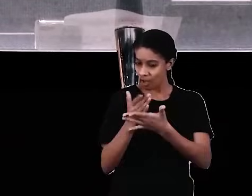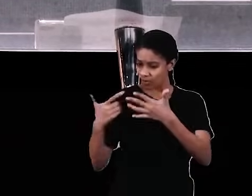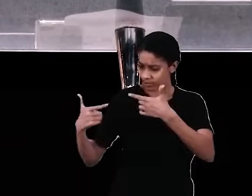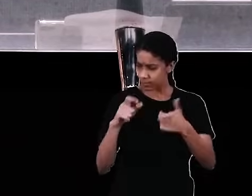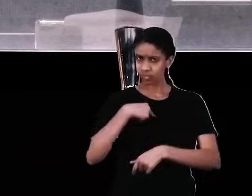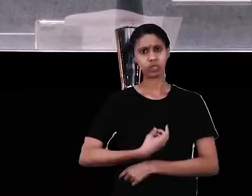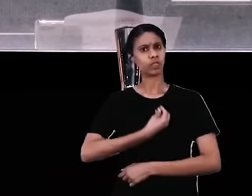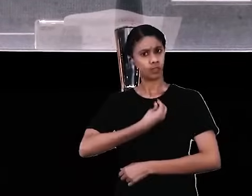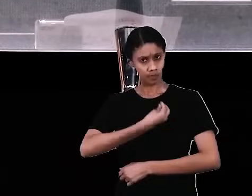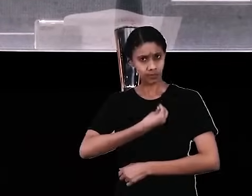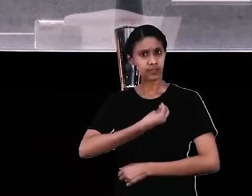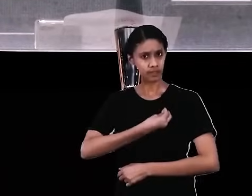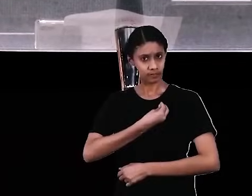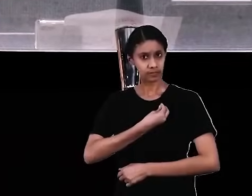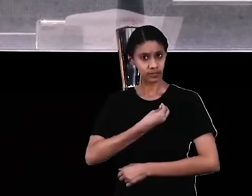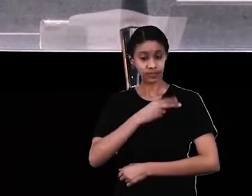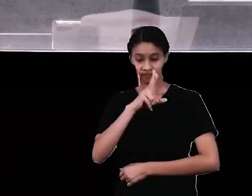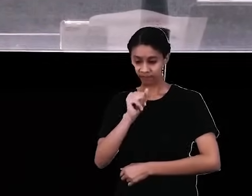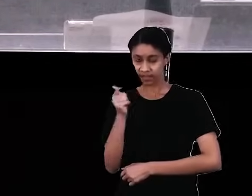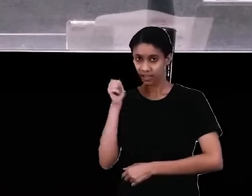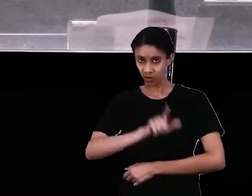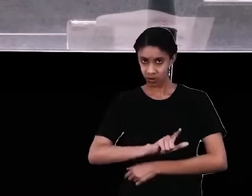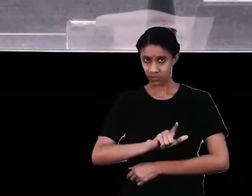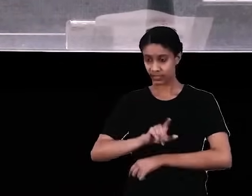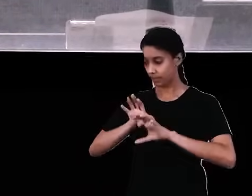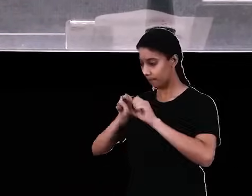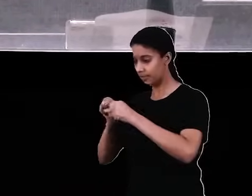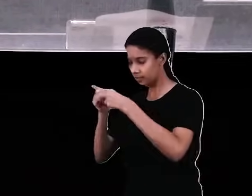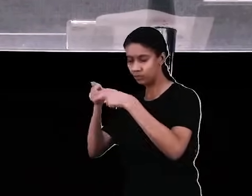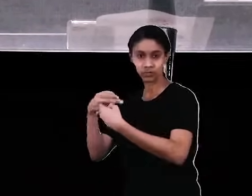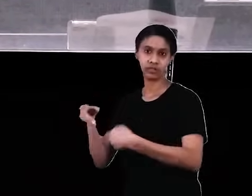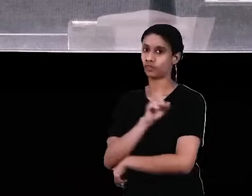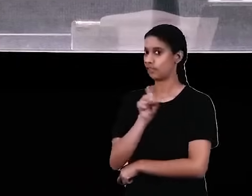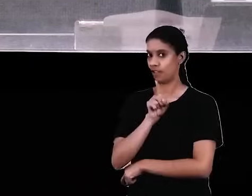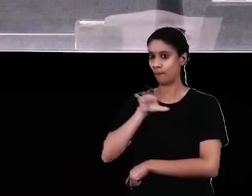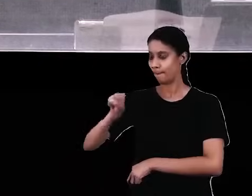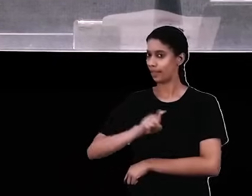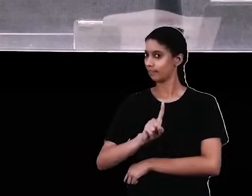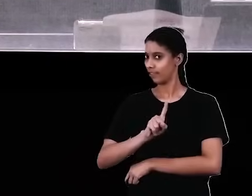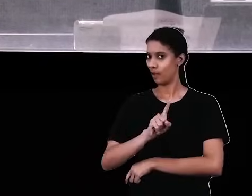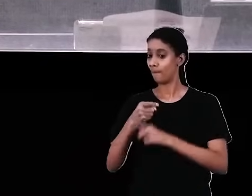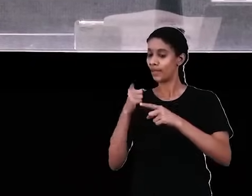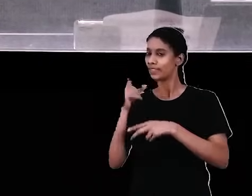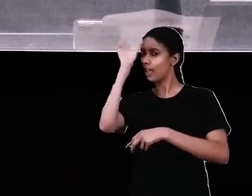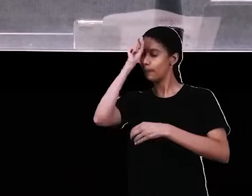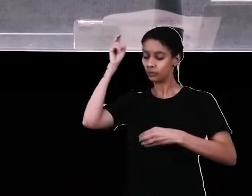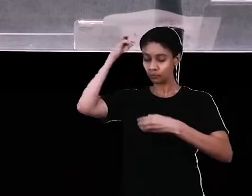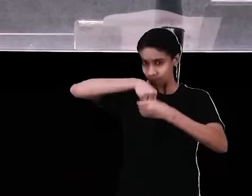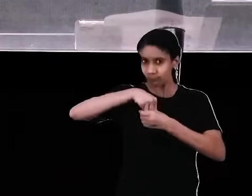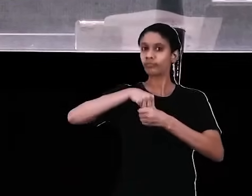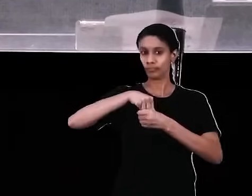nossa vida que a gente não vai vencer atacando o predador. A gente vai vencer aprendendo a entrar na concha.